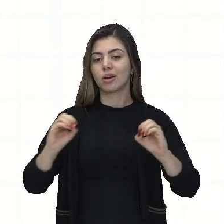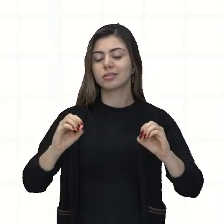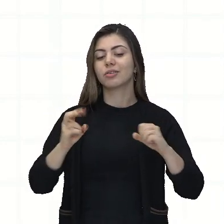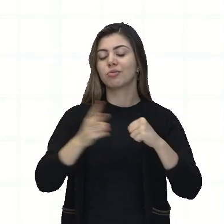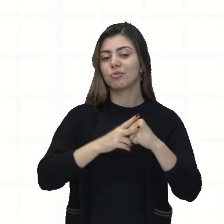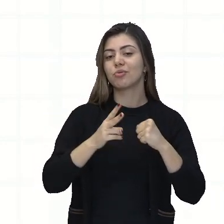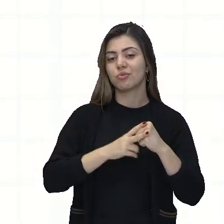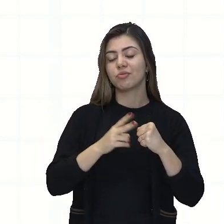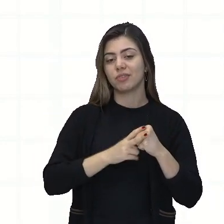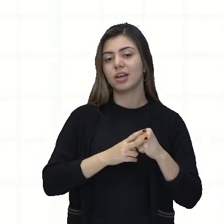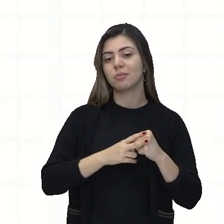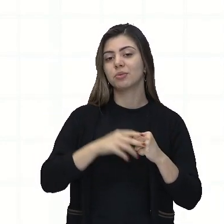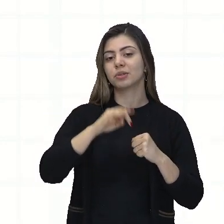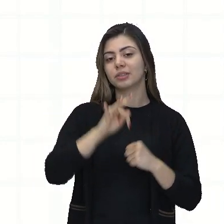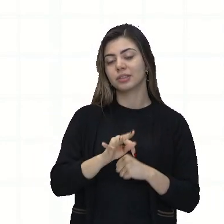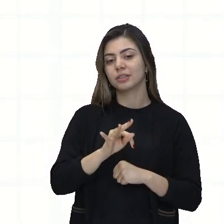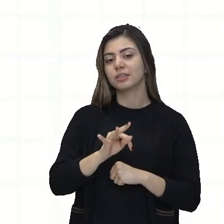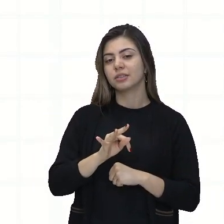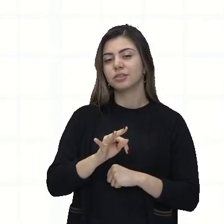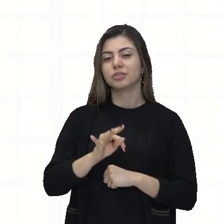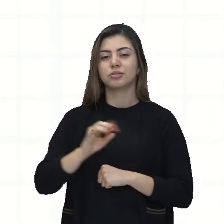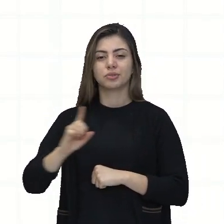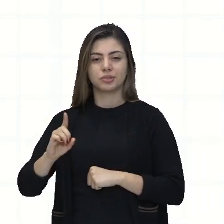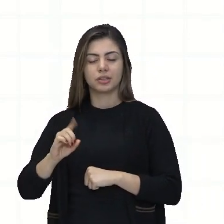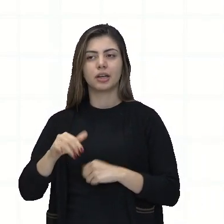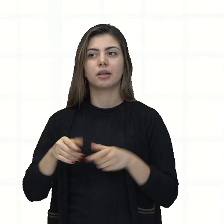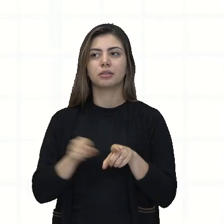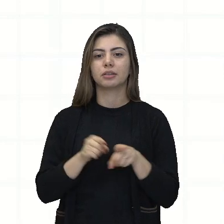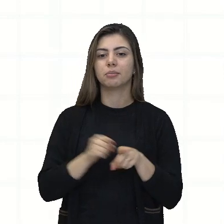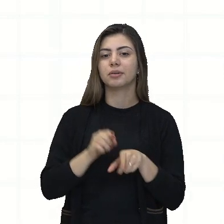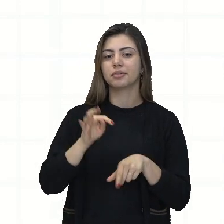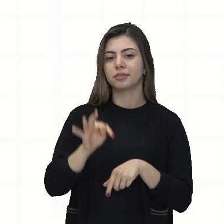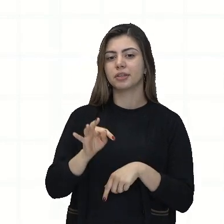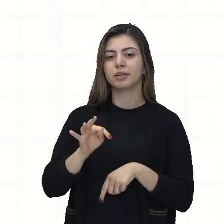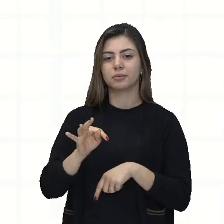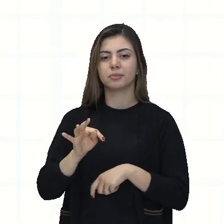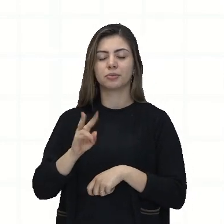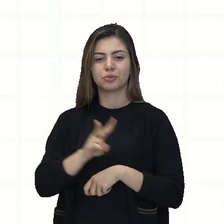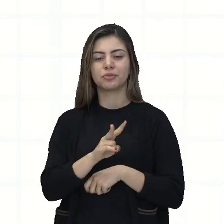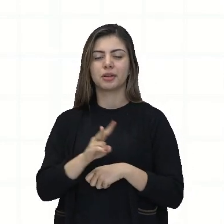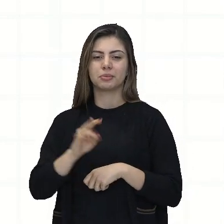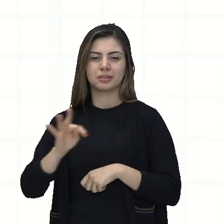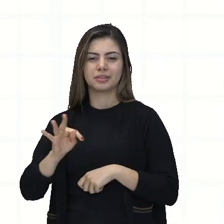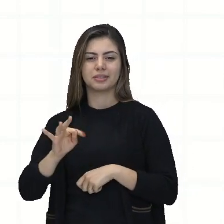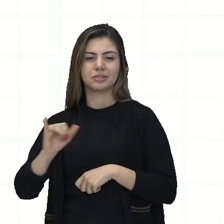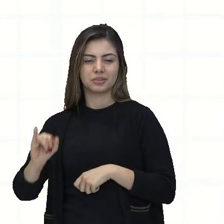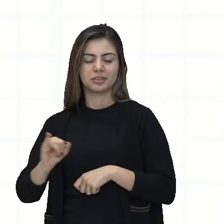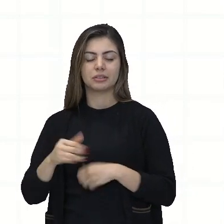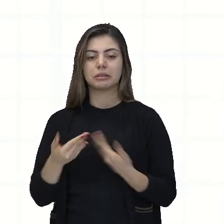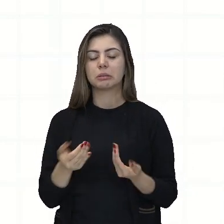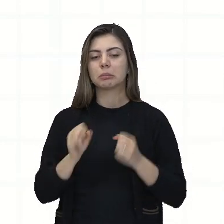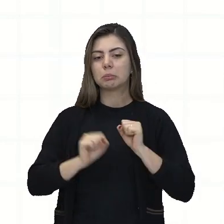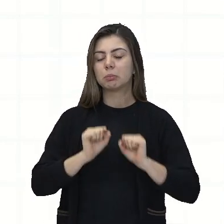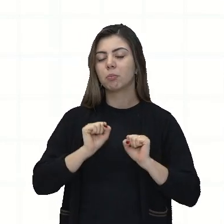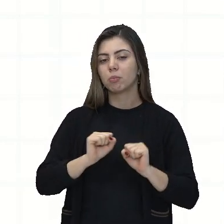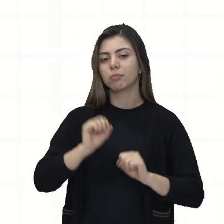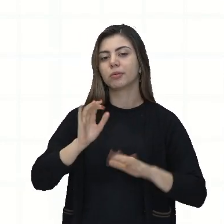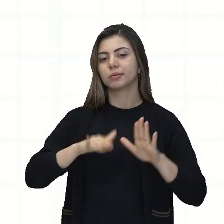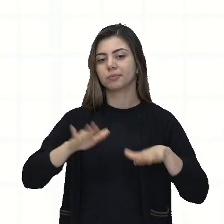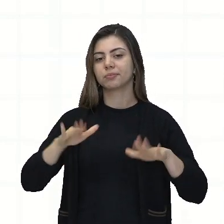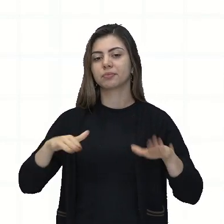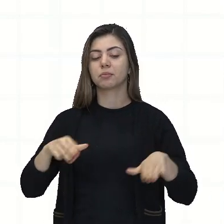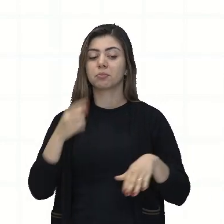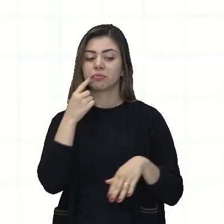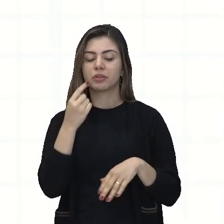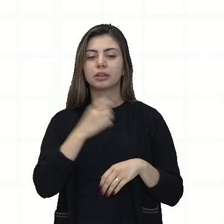transitivo direto e indireto ao mesmo tempo. Depende de quantas ações, de quantos